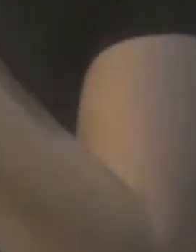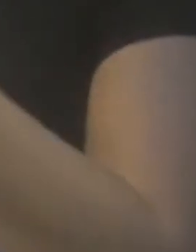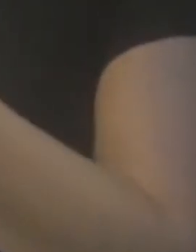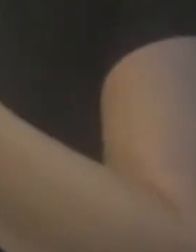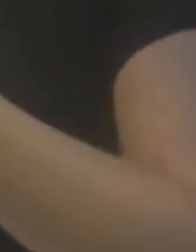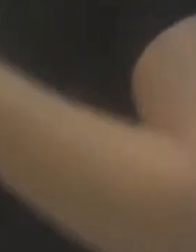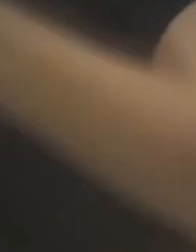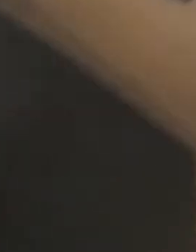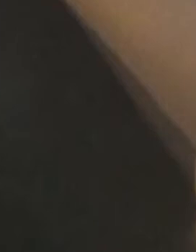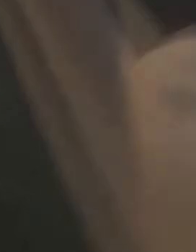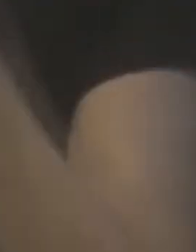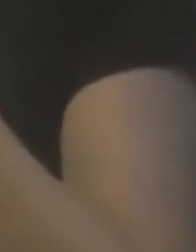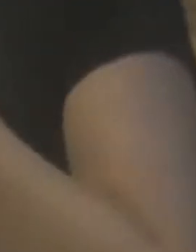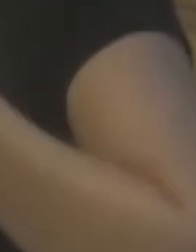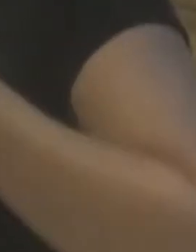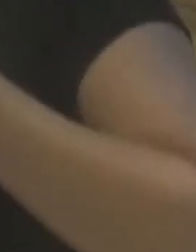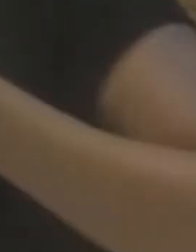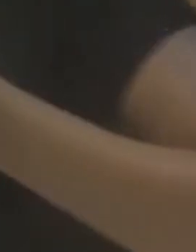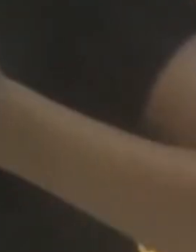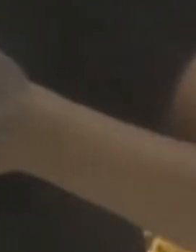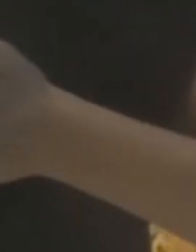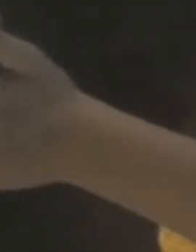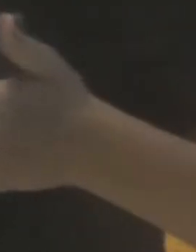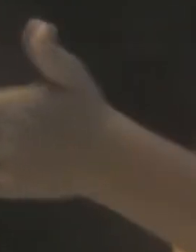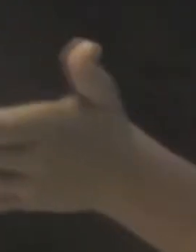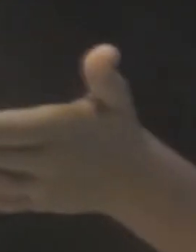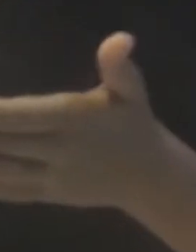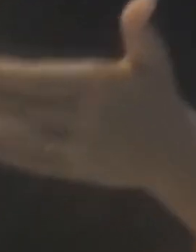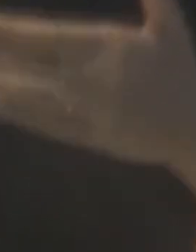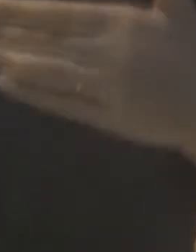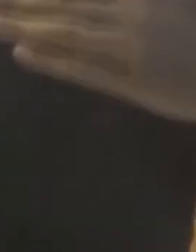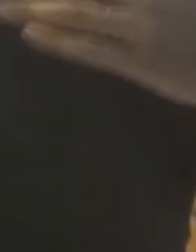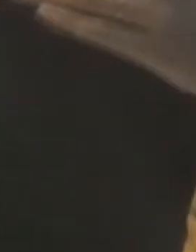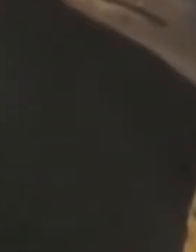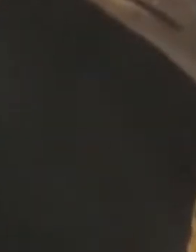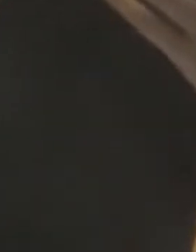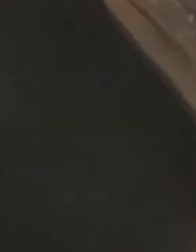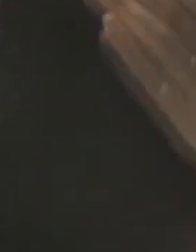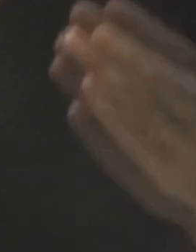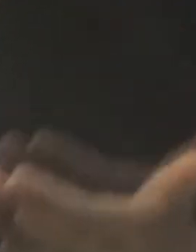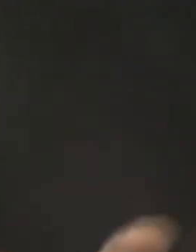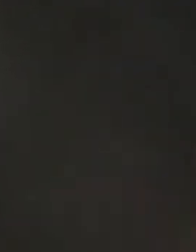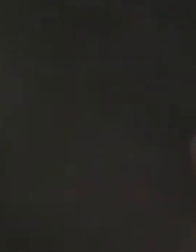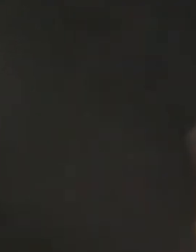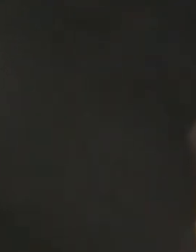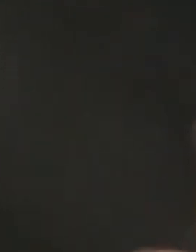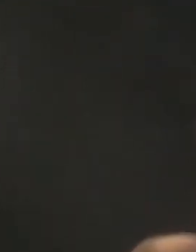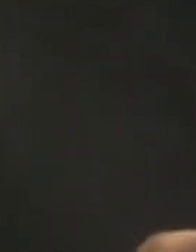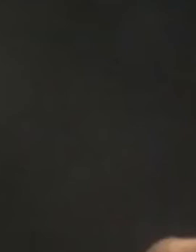sou eu, todo meu amor